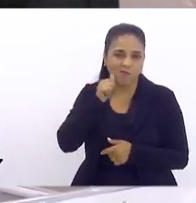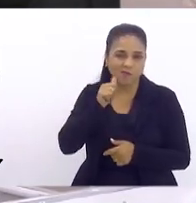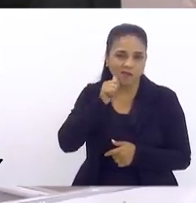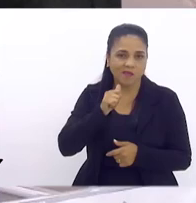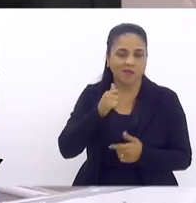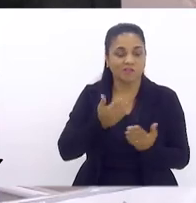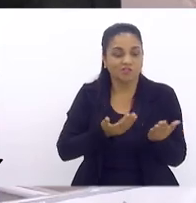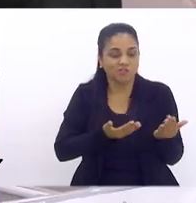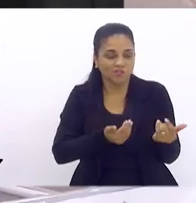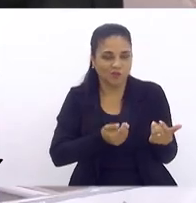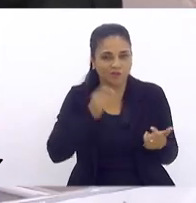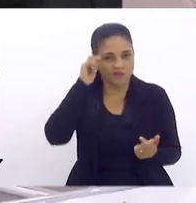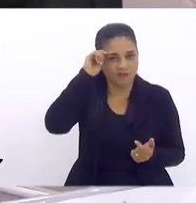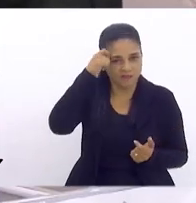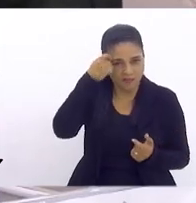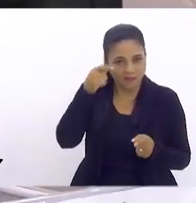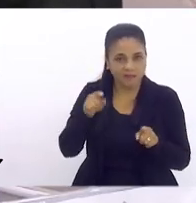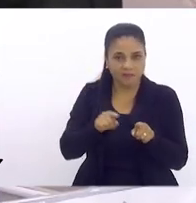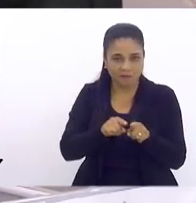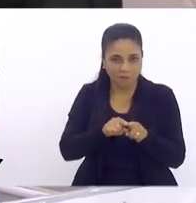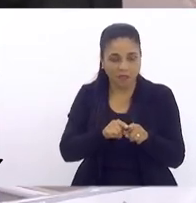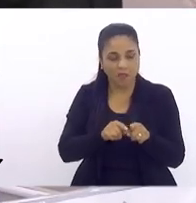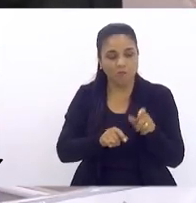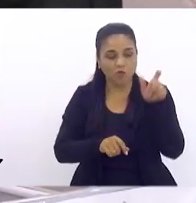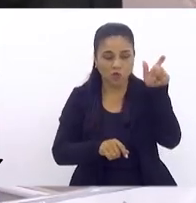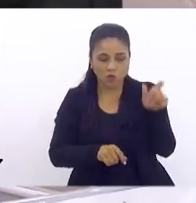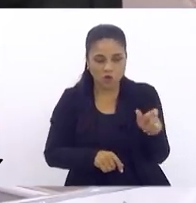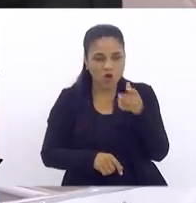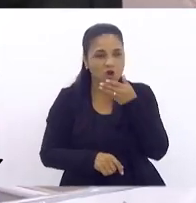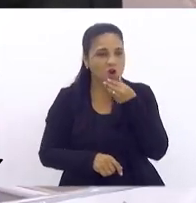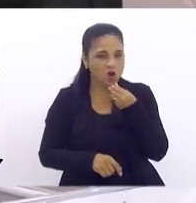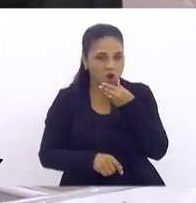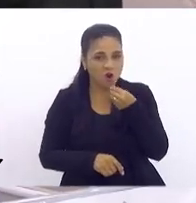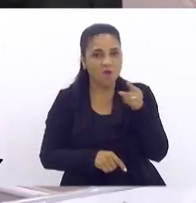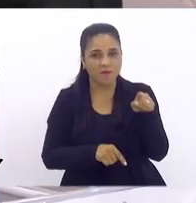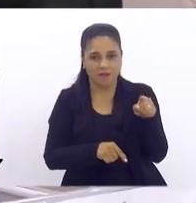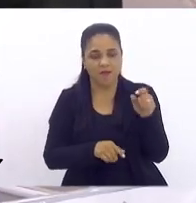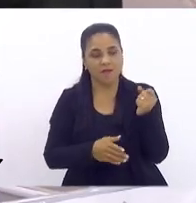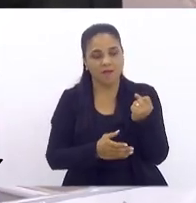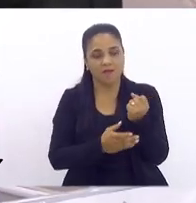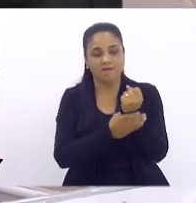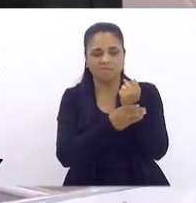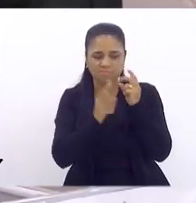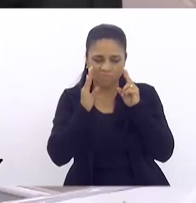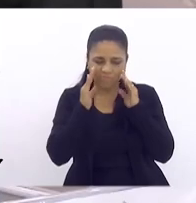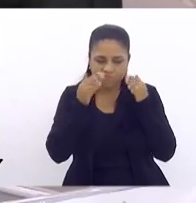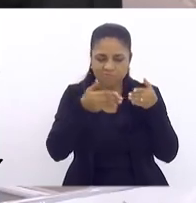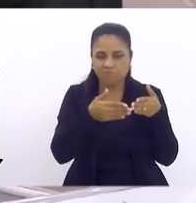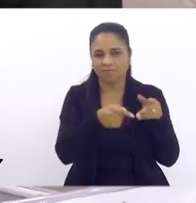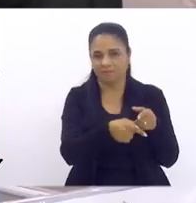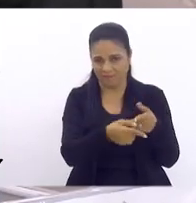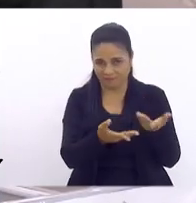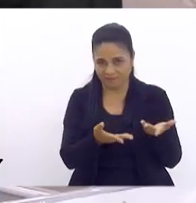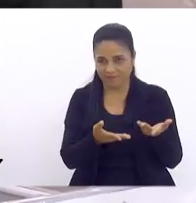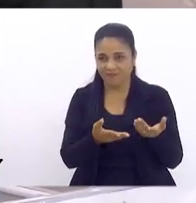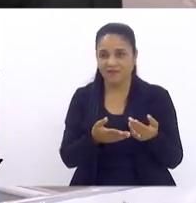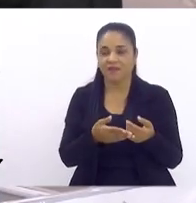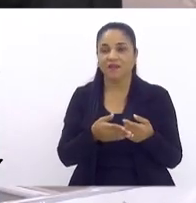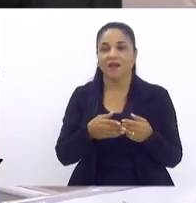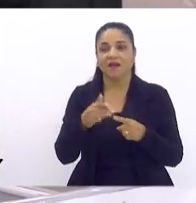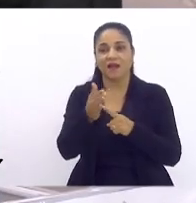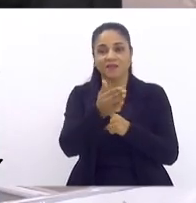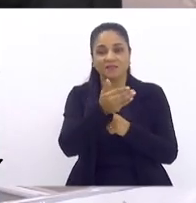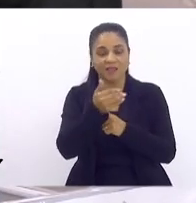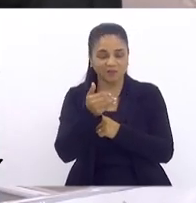essencialmente masculina que é alvo da Segurança Pública a população LGBT então a tecnologia está assim